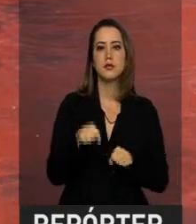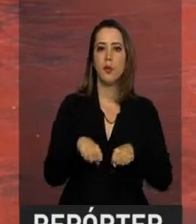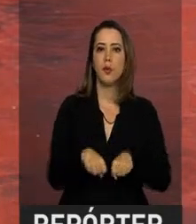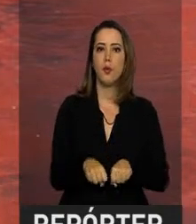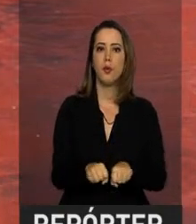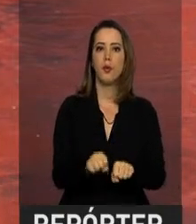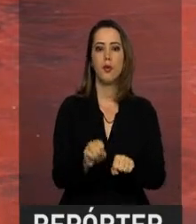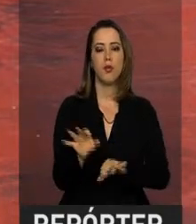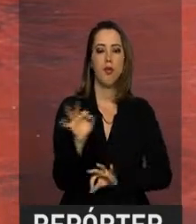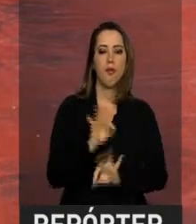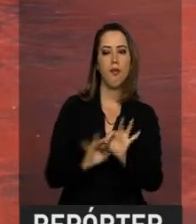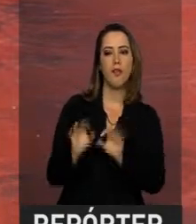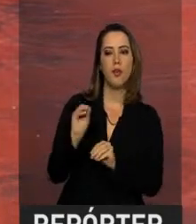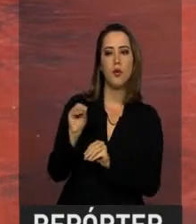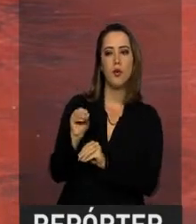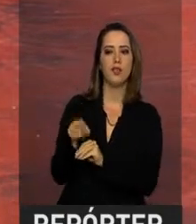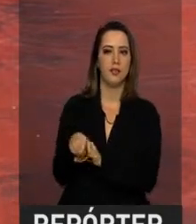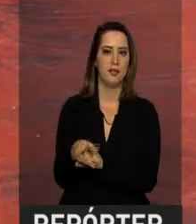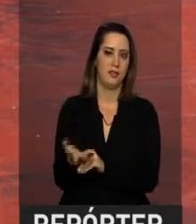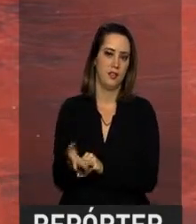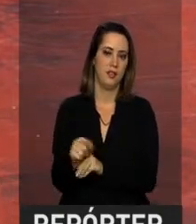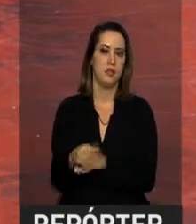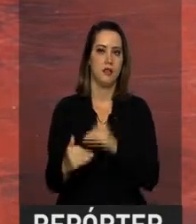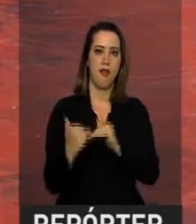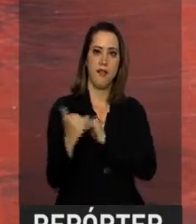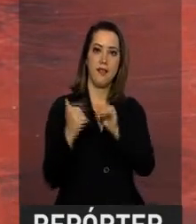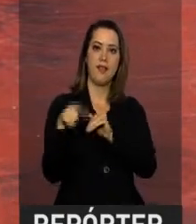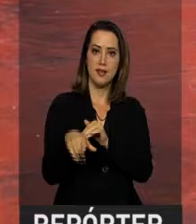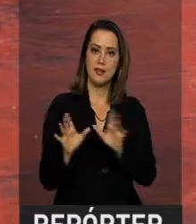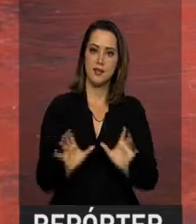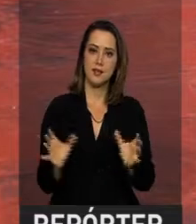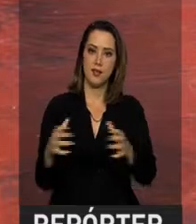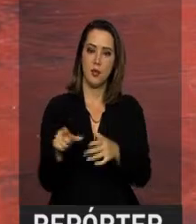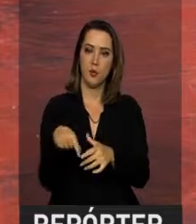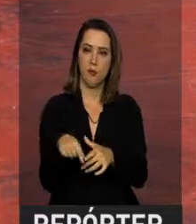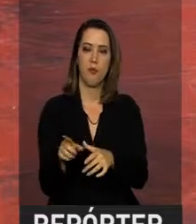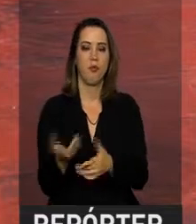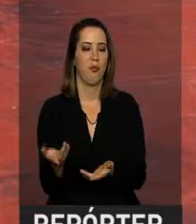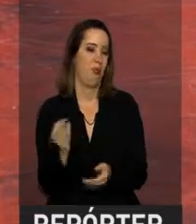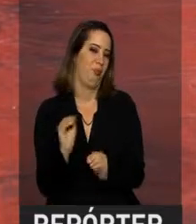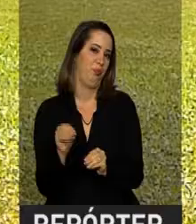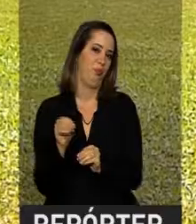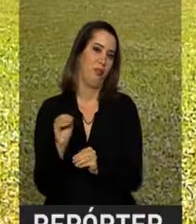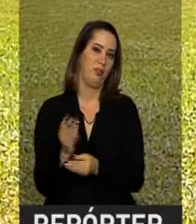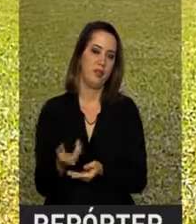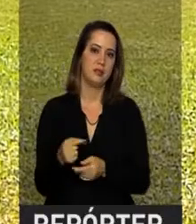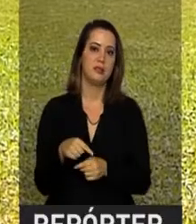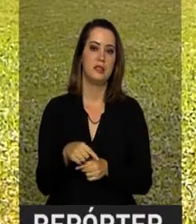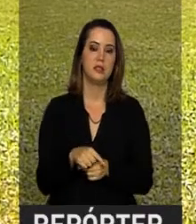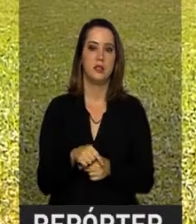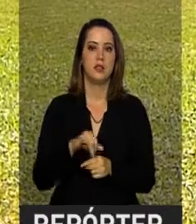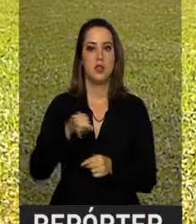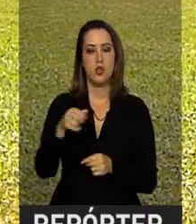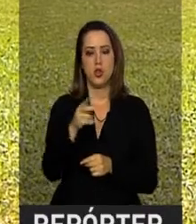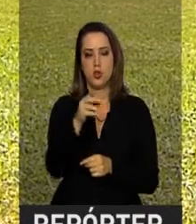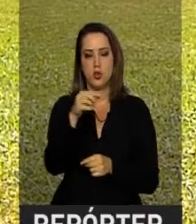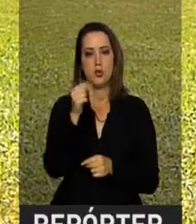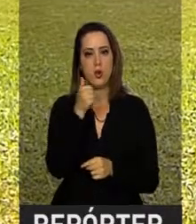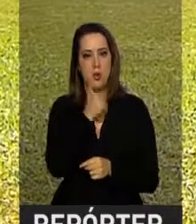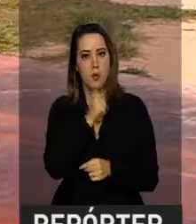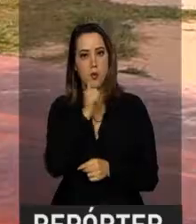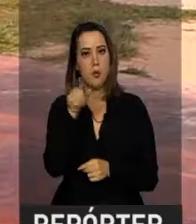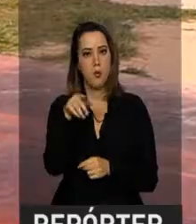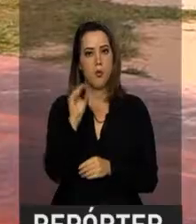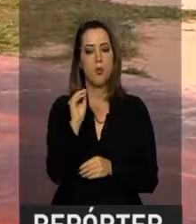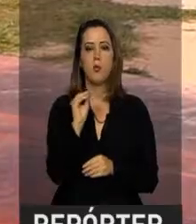carrinho galera ficava cuidando dele e ele cresceu nesse meio não tinha como não não ser influenciado janet era treinada pelo marido